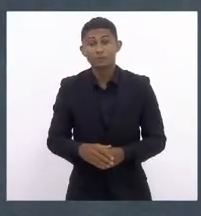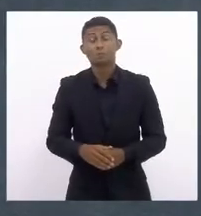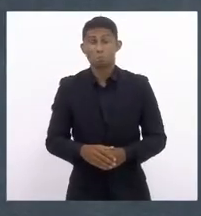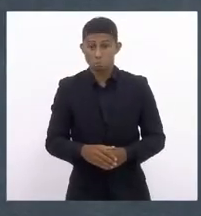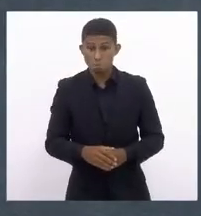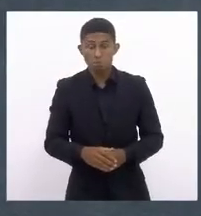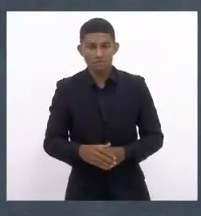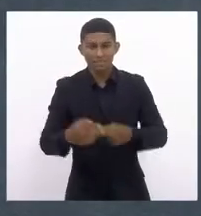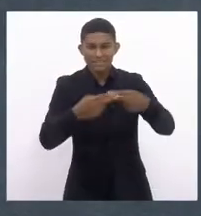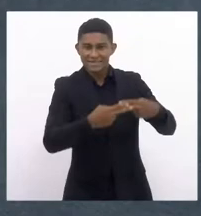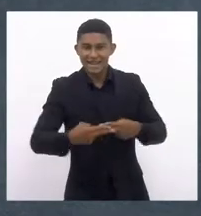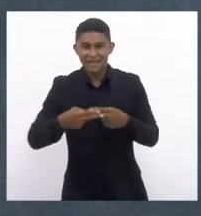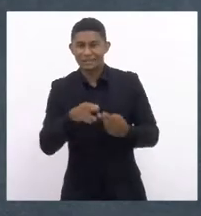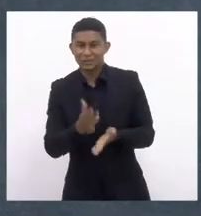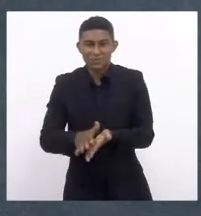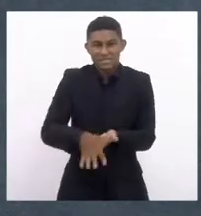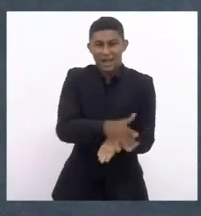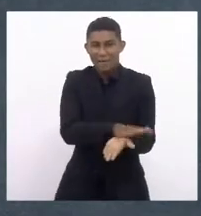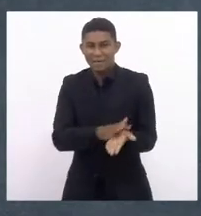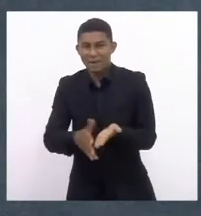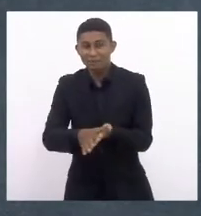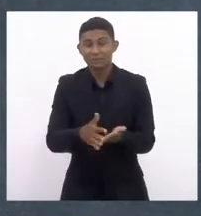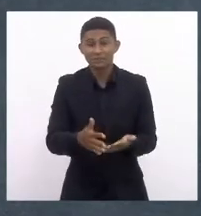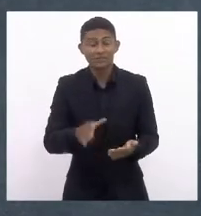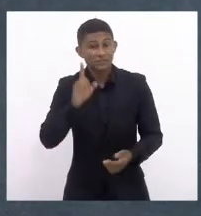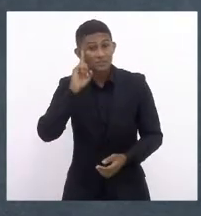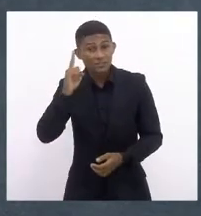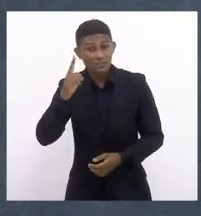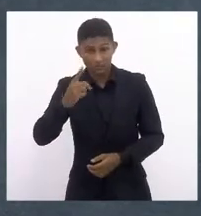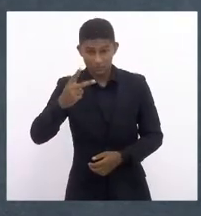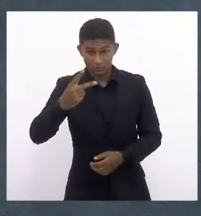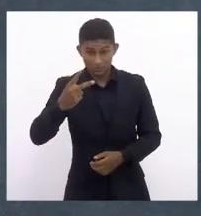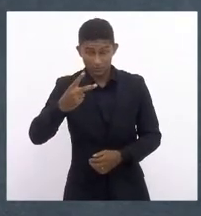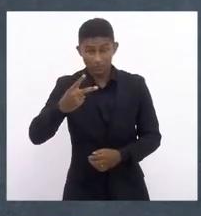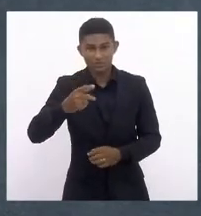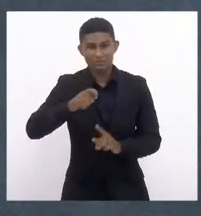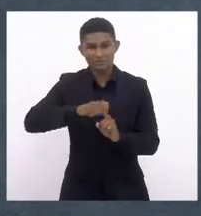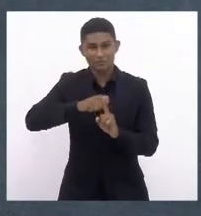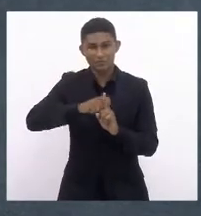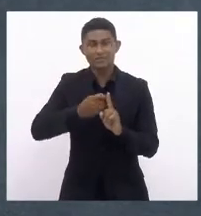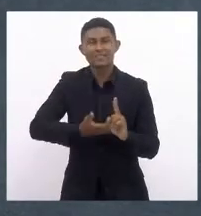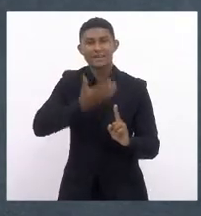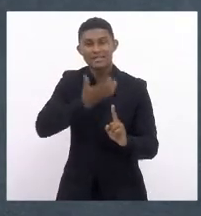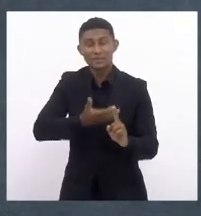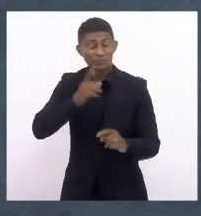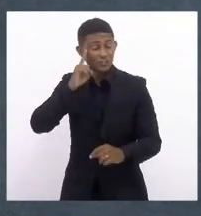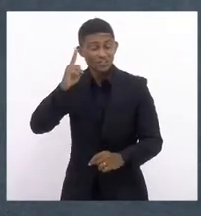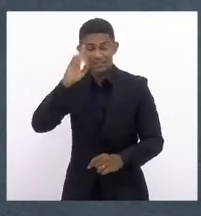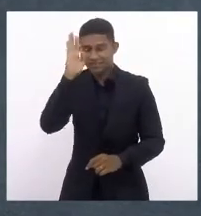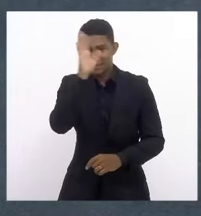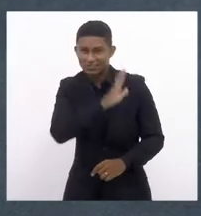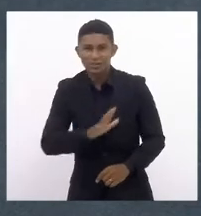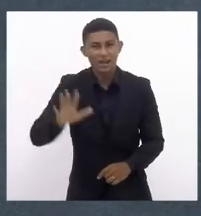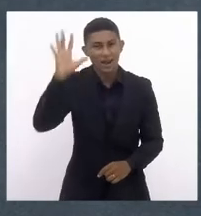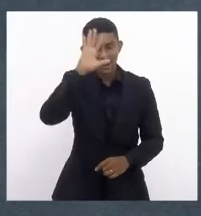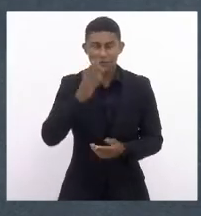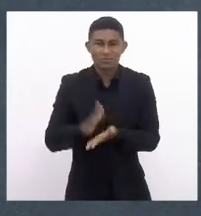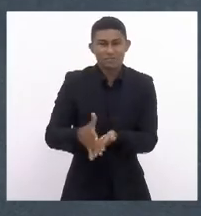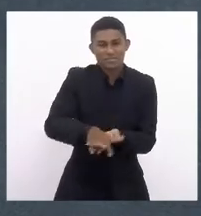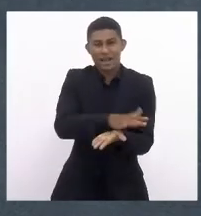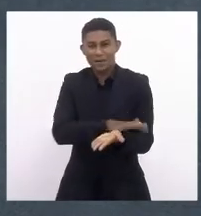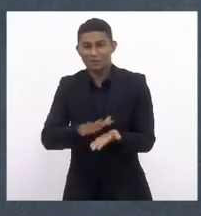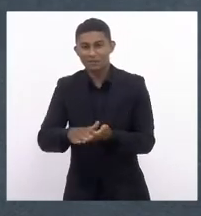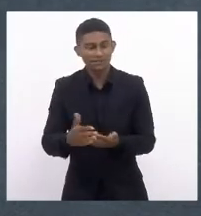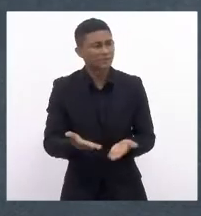como o trem do samba. E o dia 2 de dezembro, Dia Nacional do Samba. Então, nada melhor que homenagear